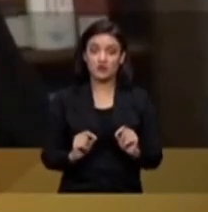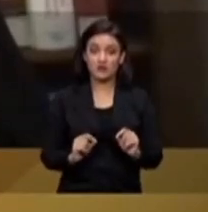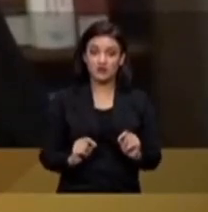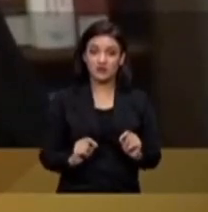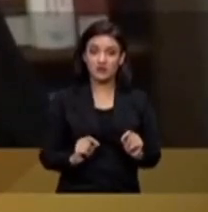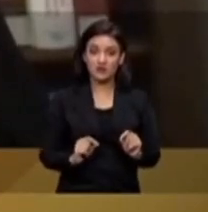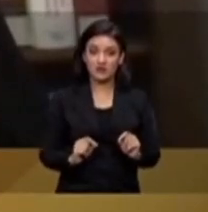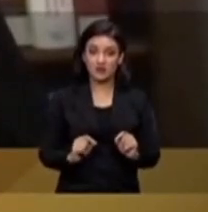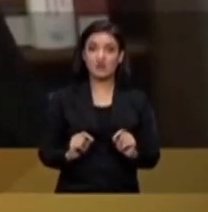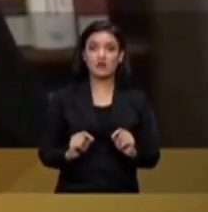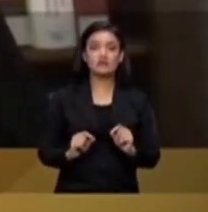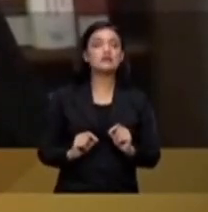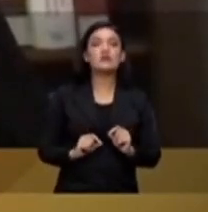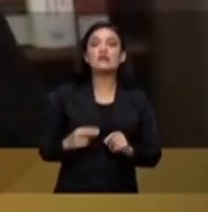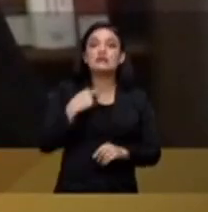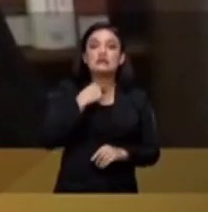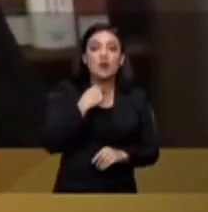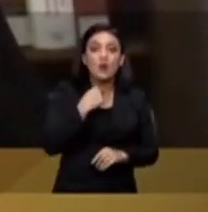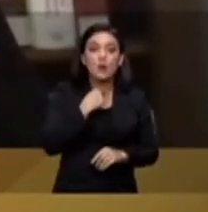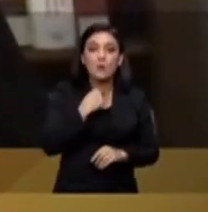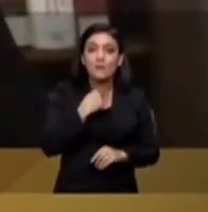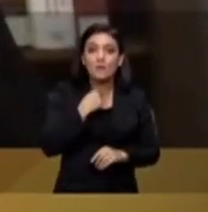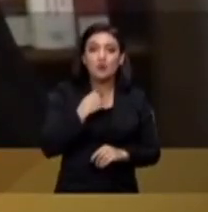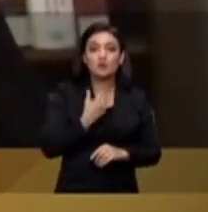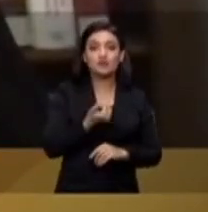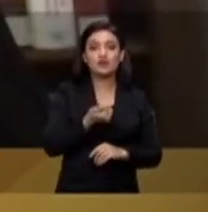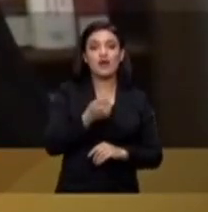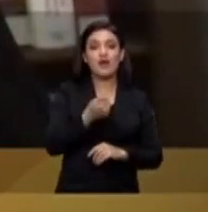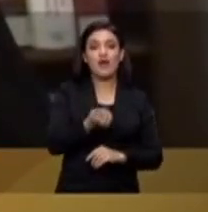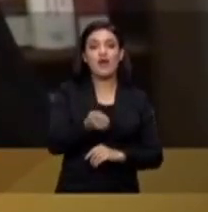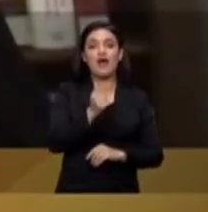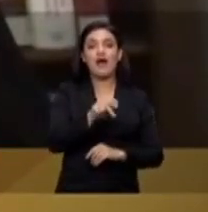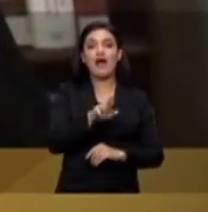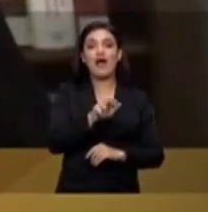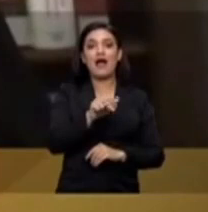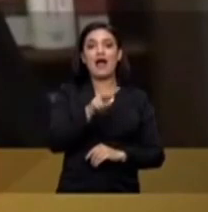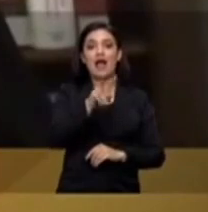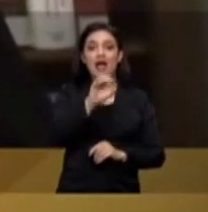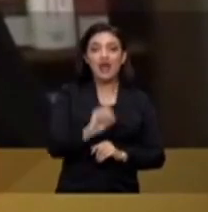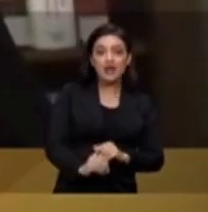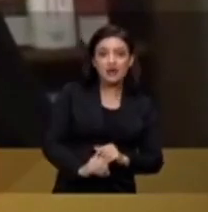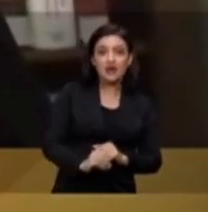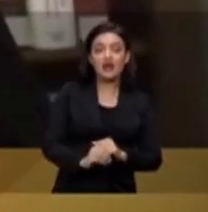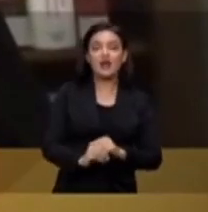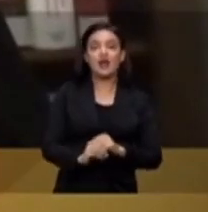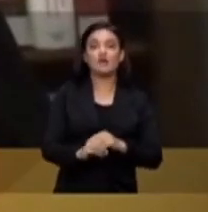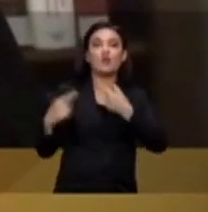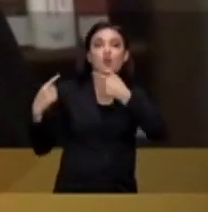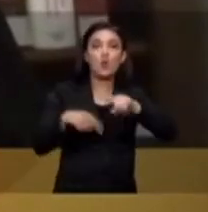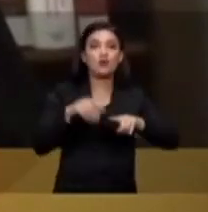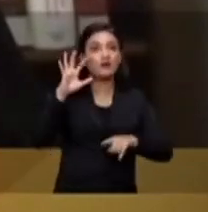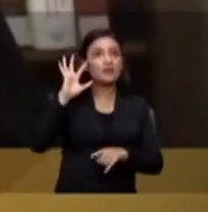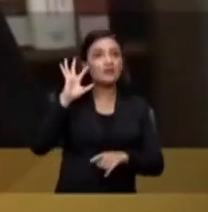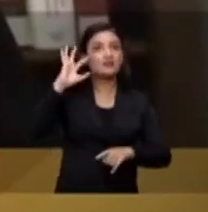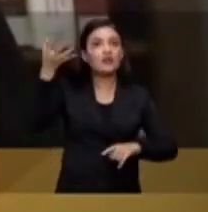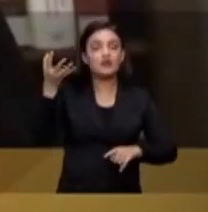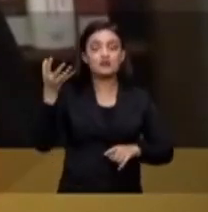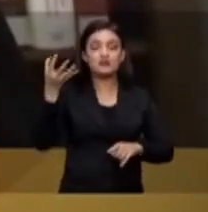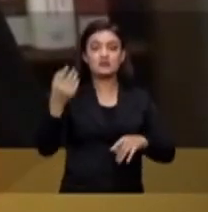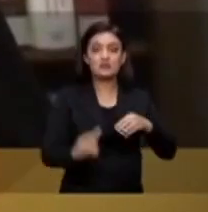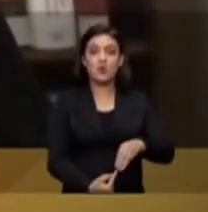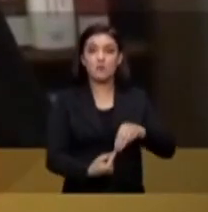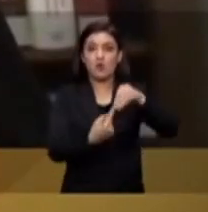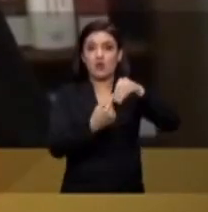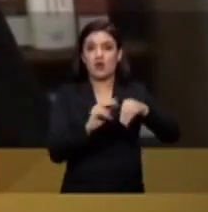permitem a afetação plenária da Corte dos agravos regimentais interpostos contra a decisão monocrática que concede a